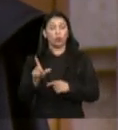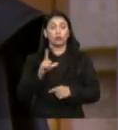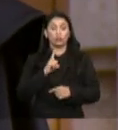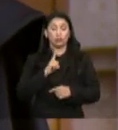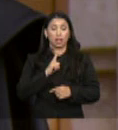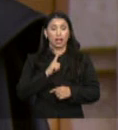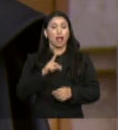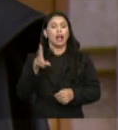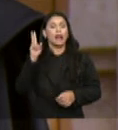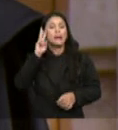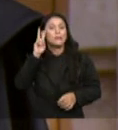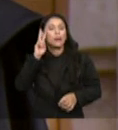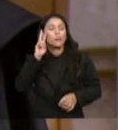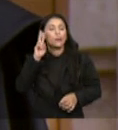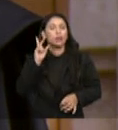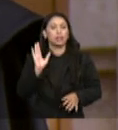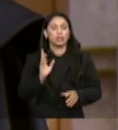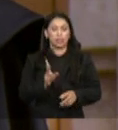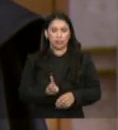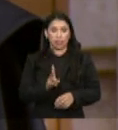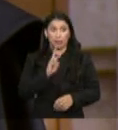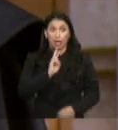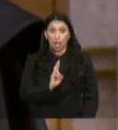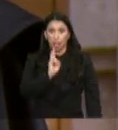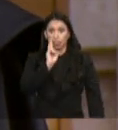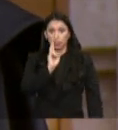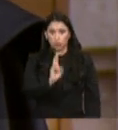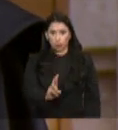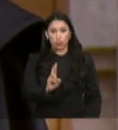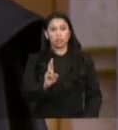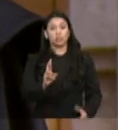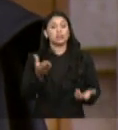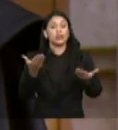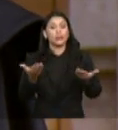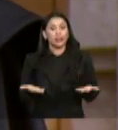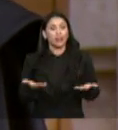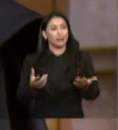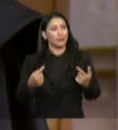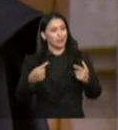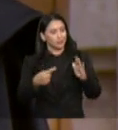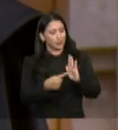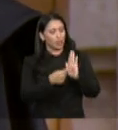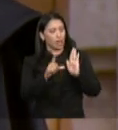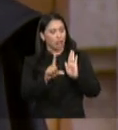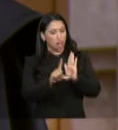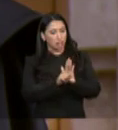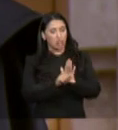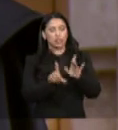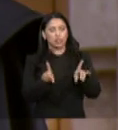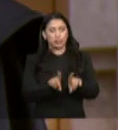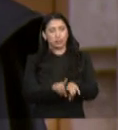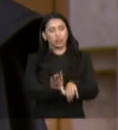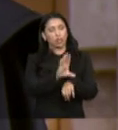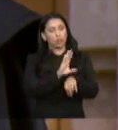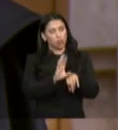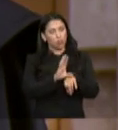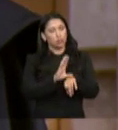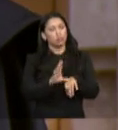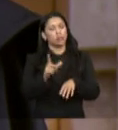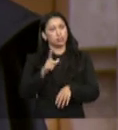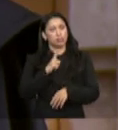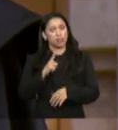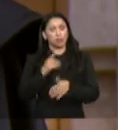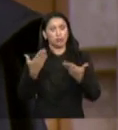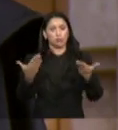as respostas orgânicas são as que se encontram na Constituição e nas leis da República enquanto pessoa a favor da igreja